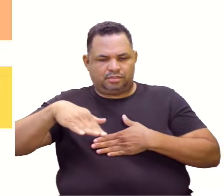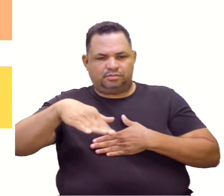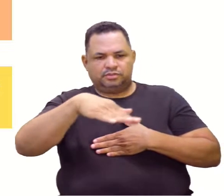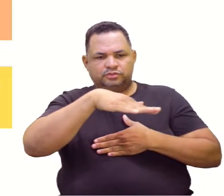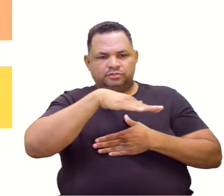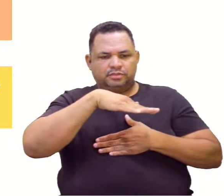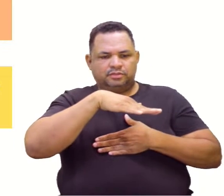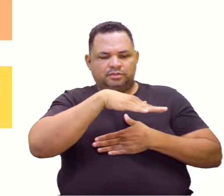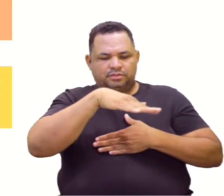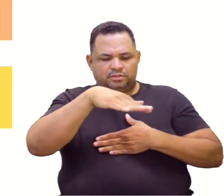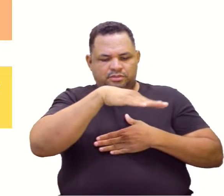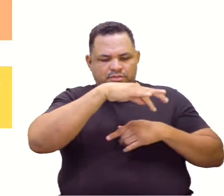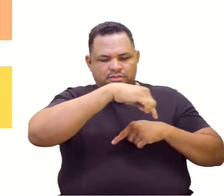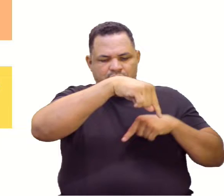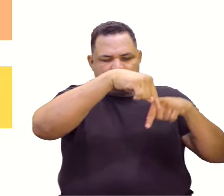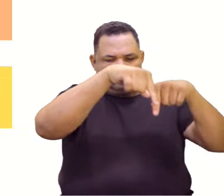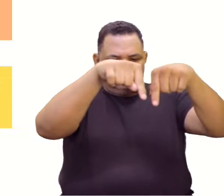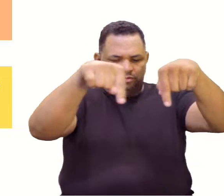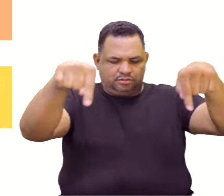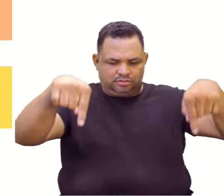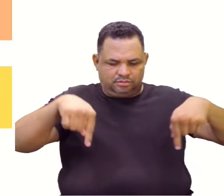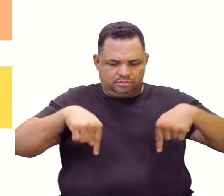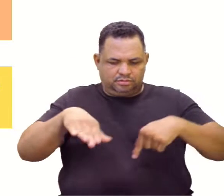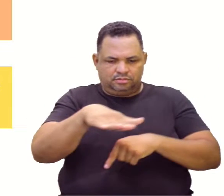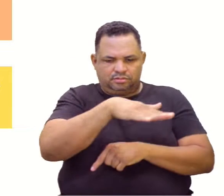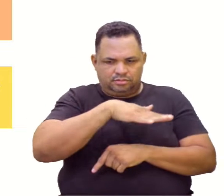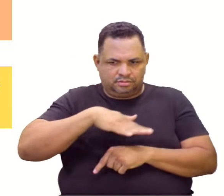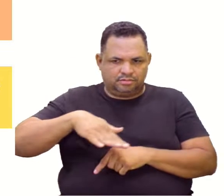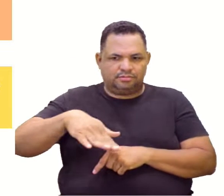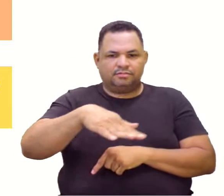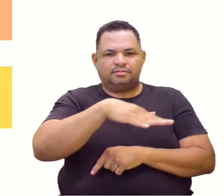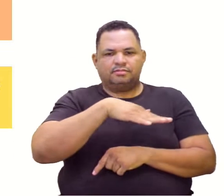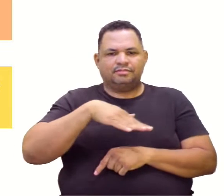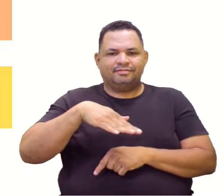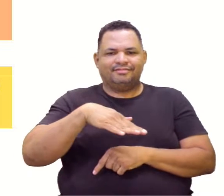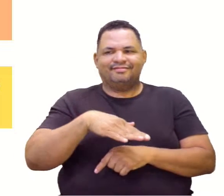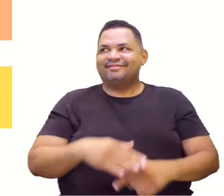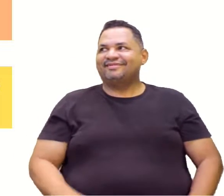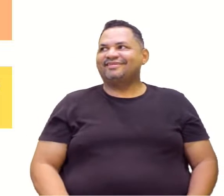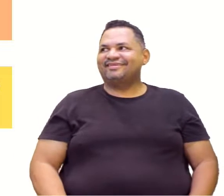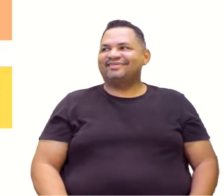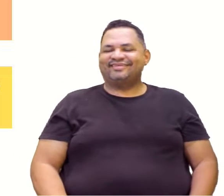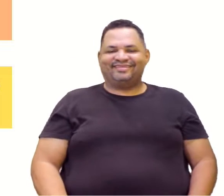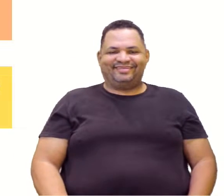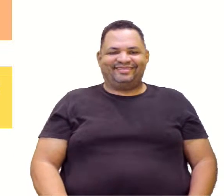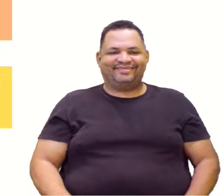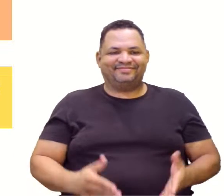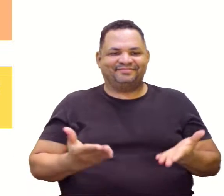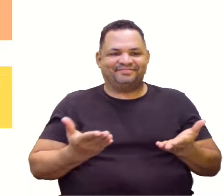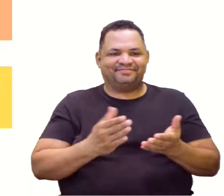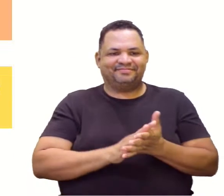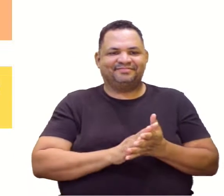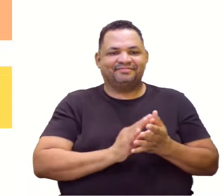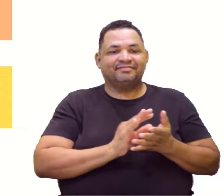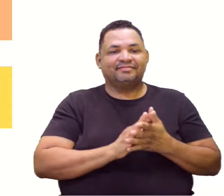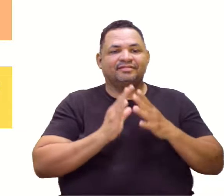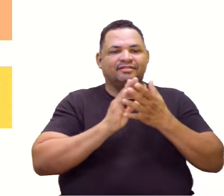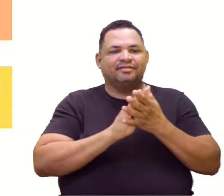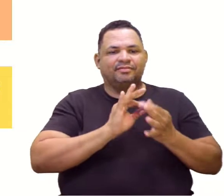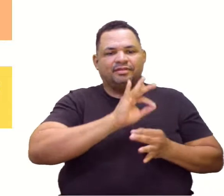figura geométrica, então é a superfície mesmo, assim como o professor Sam está fazendo ali, ó. Isso, a superfície é a área. Perímetro é